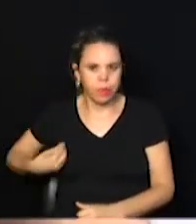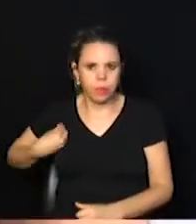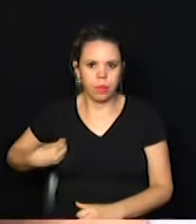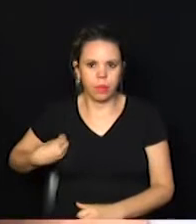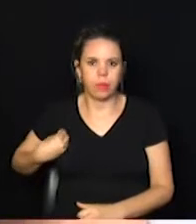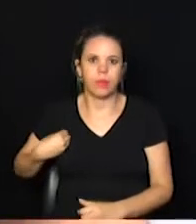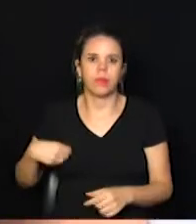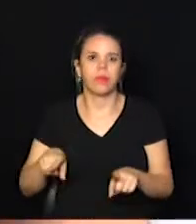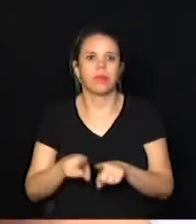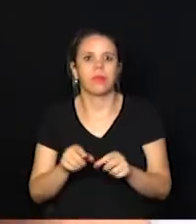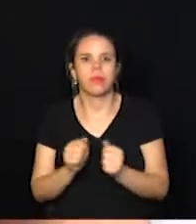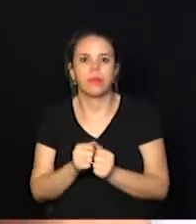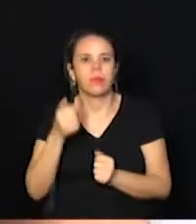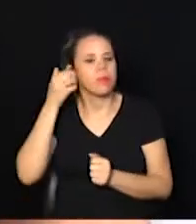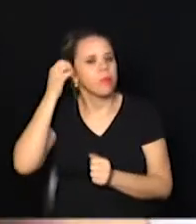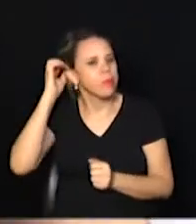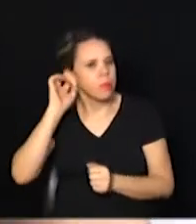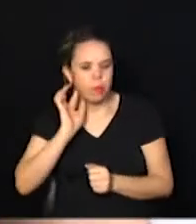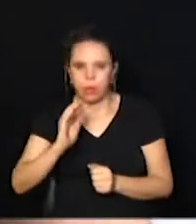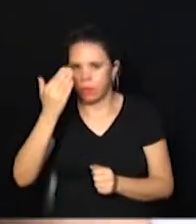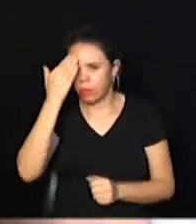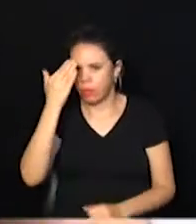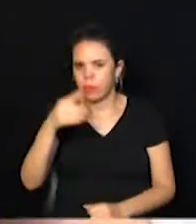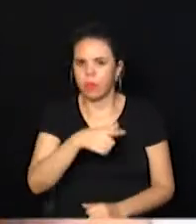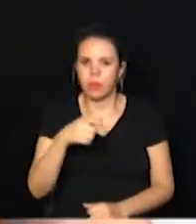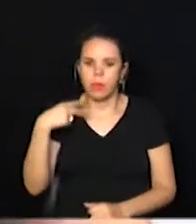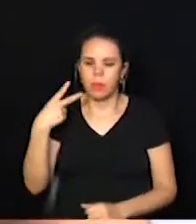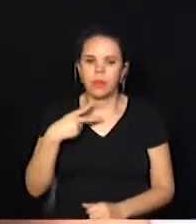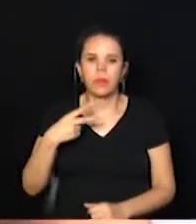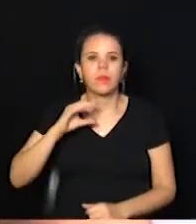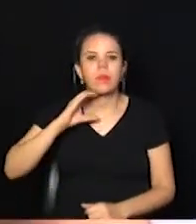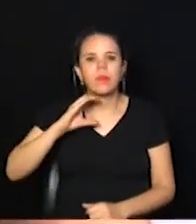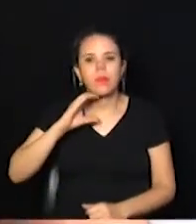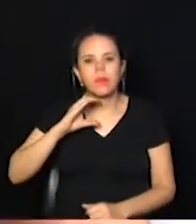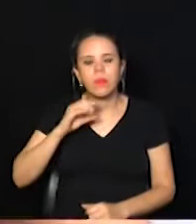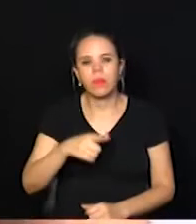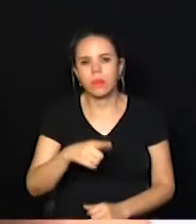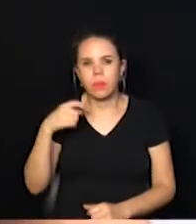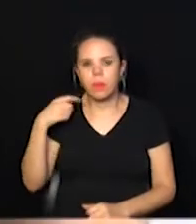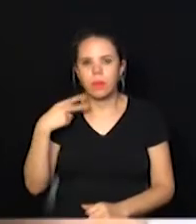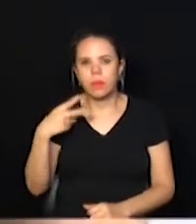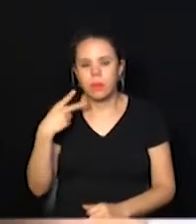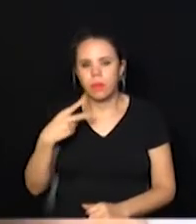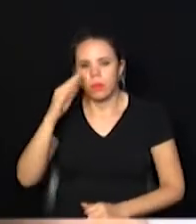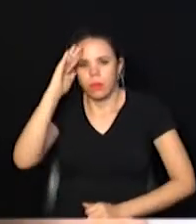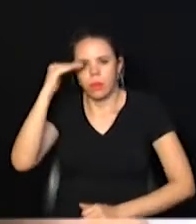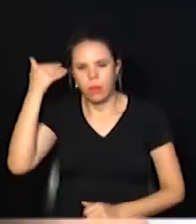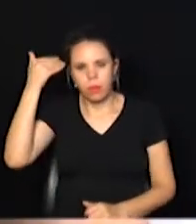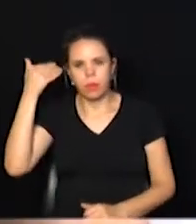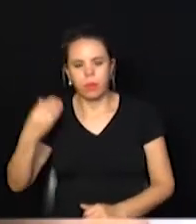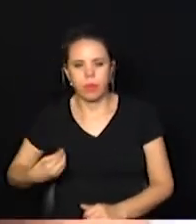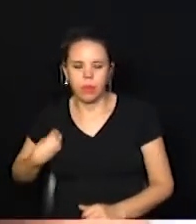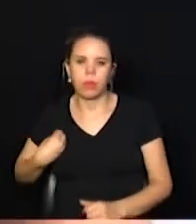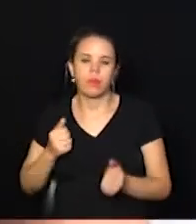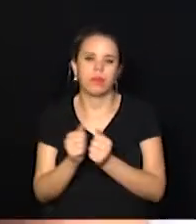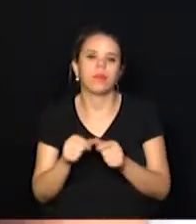também, conosco. Quero agradecer o ex-vereador Carlão e o ex-vereador Pedro Torinho, que está aqui conosco